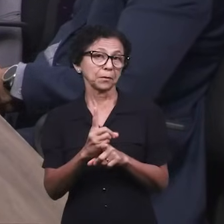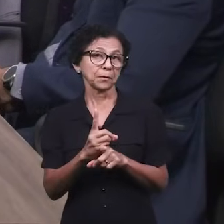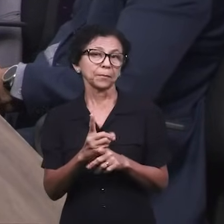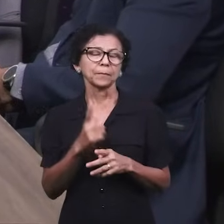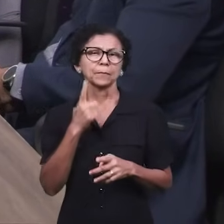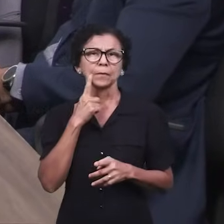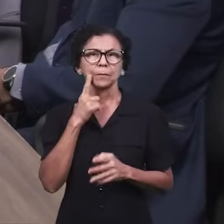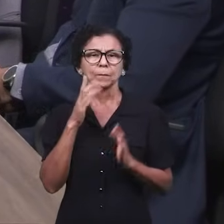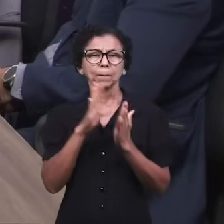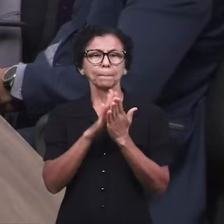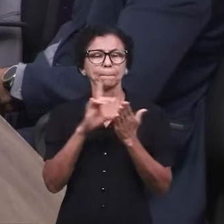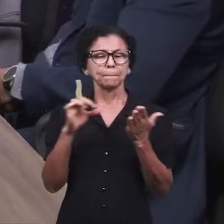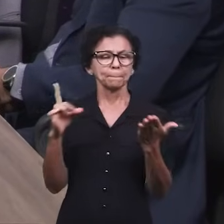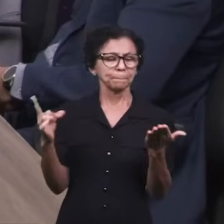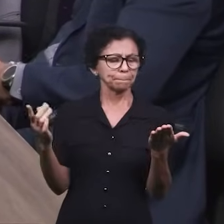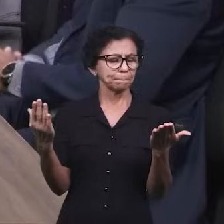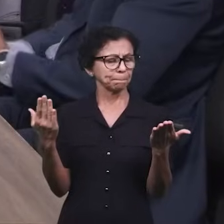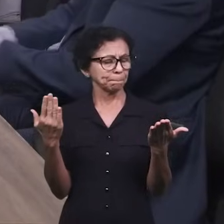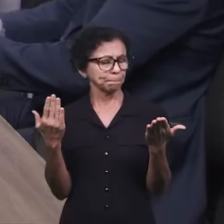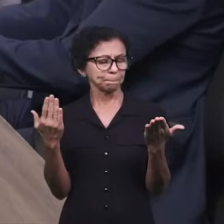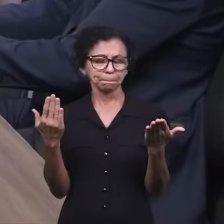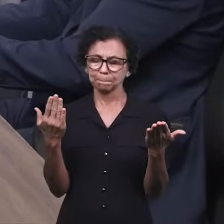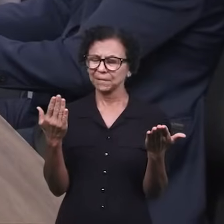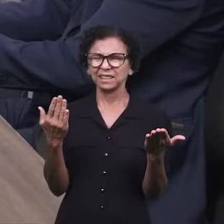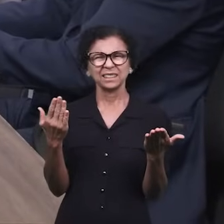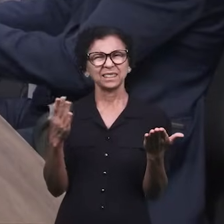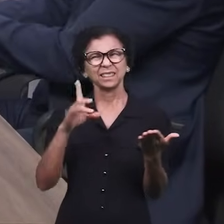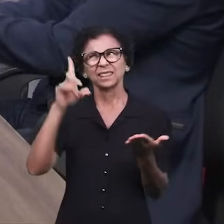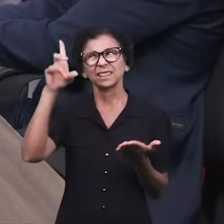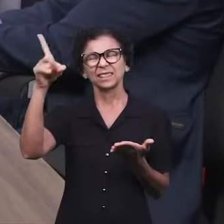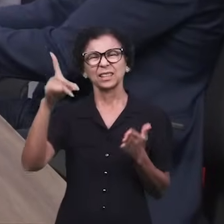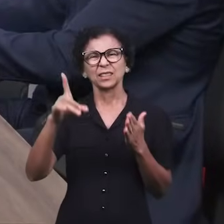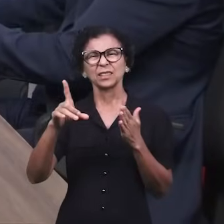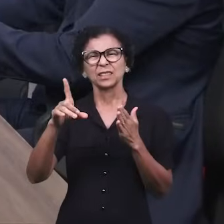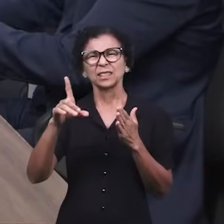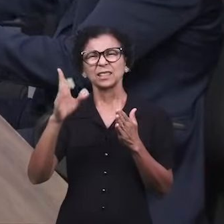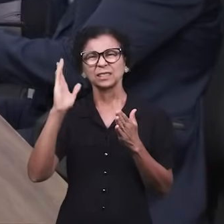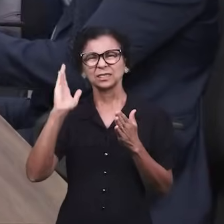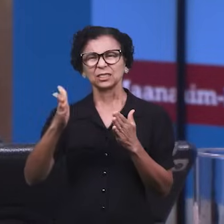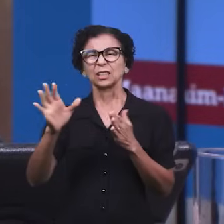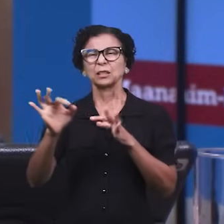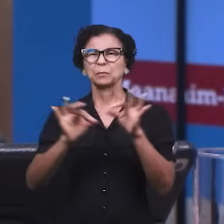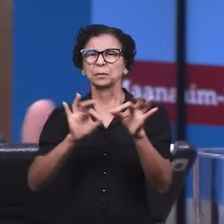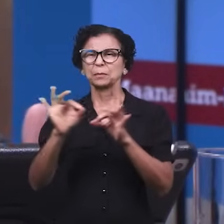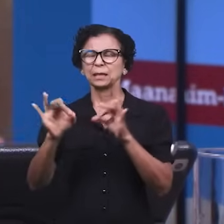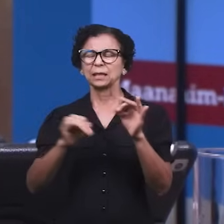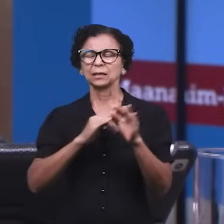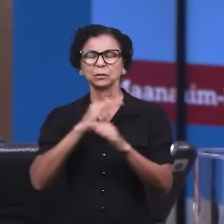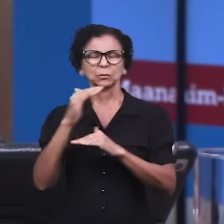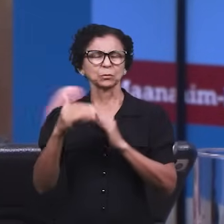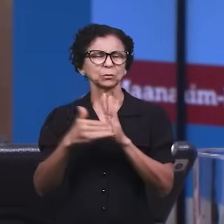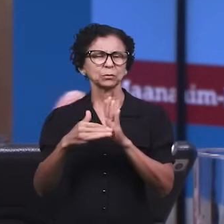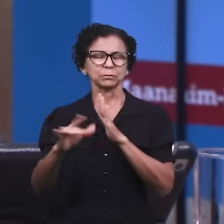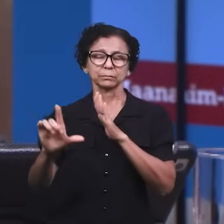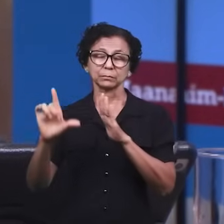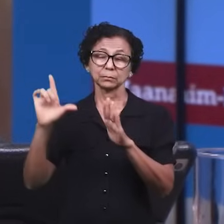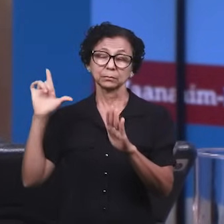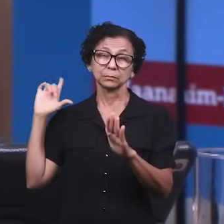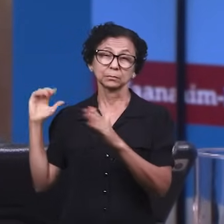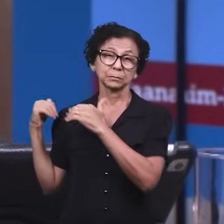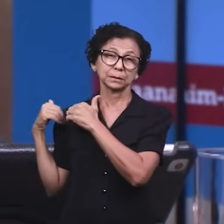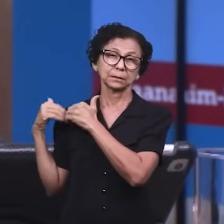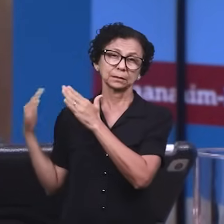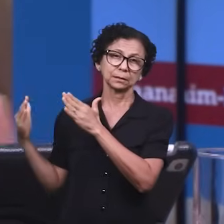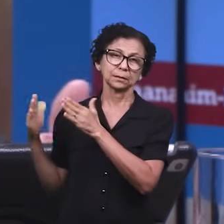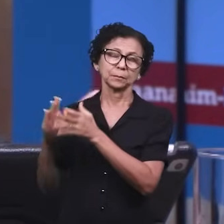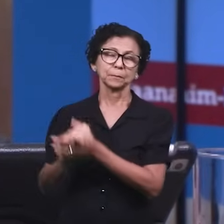Senhor que já se trata de coisas que Deus já tinha preparado tudo, né? Como nós podemos ver, por exemplo, na